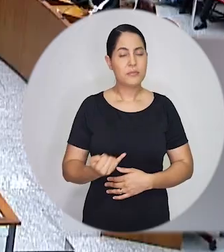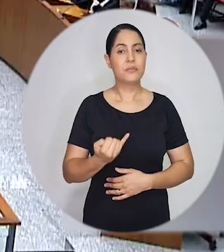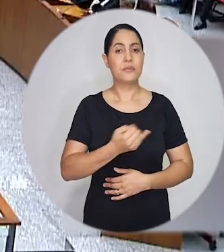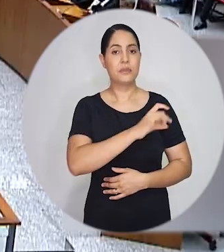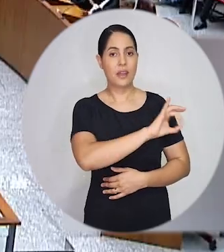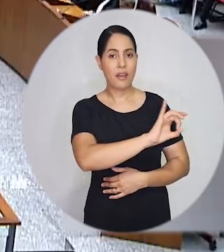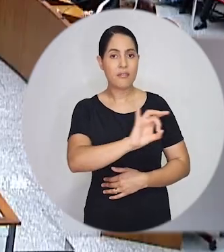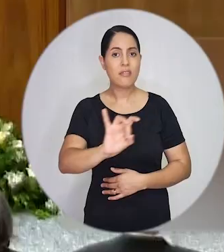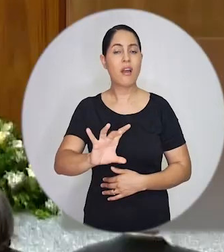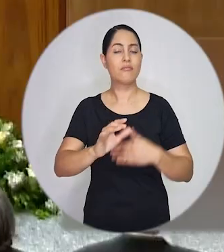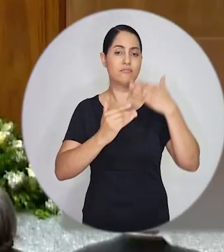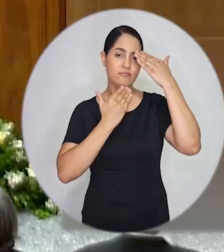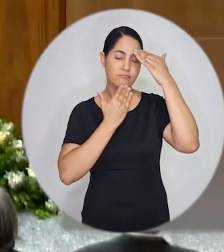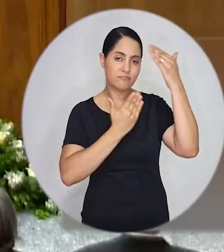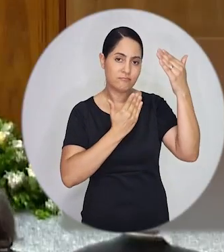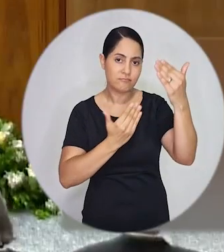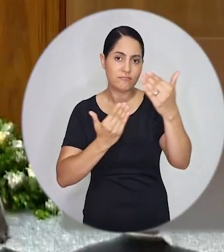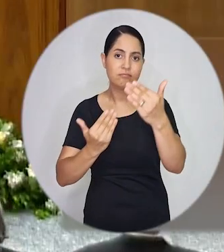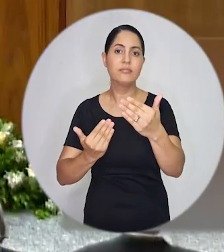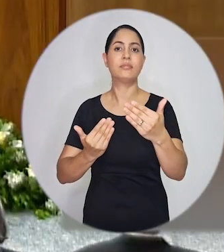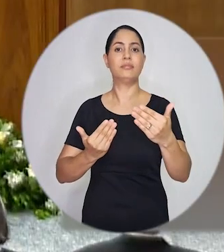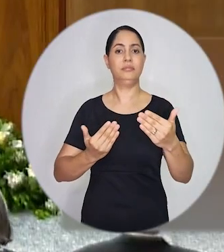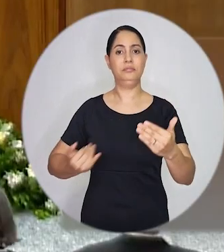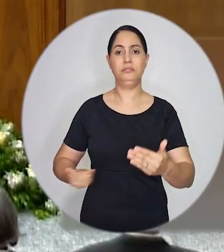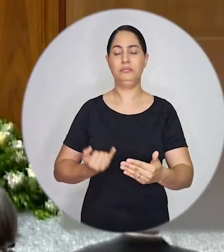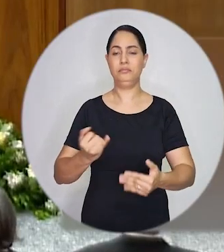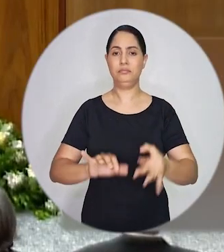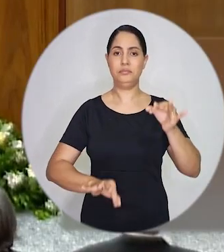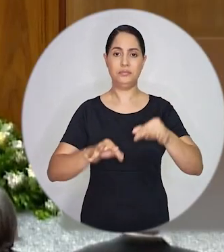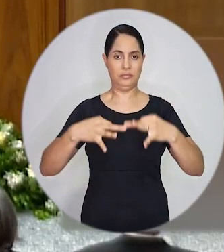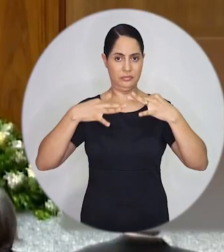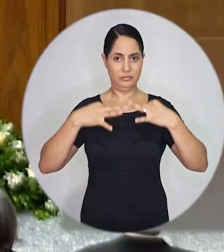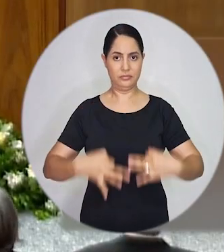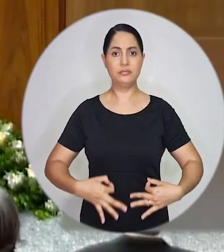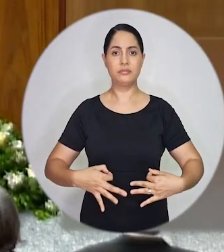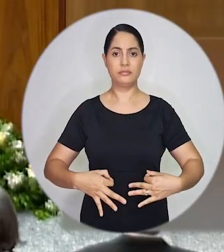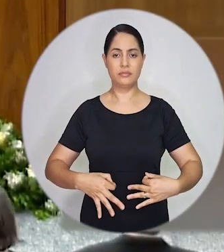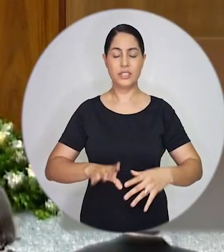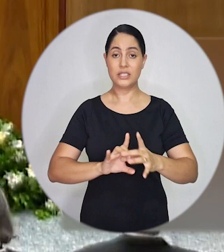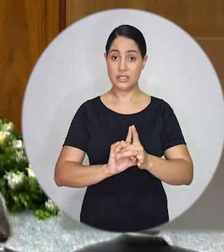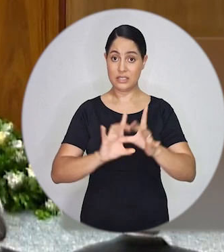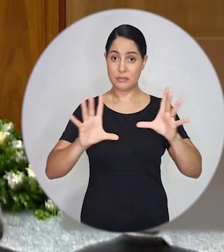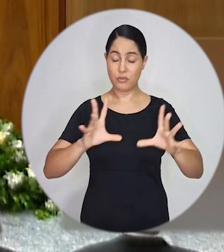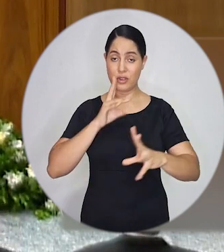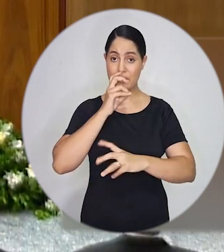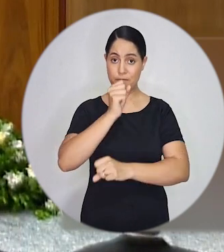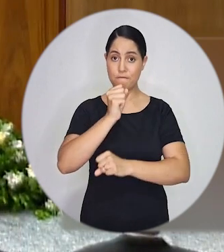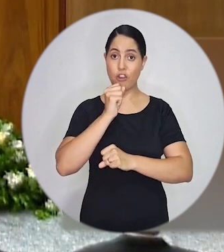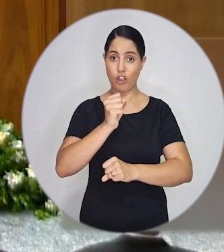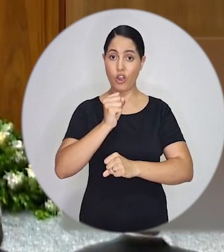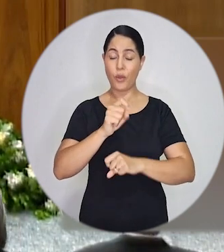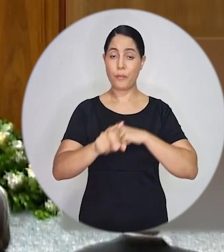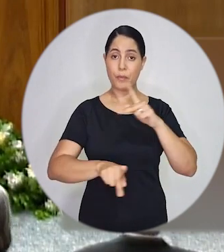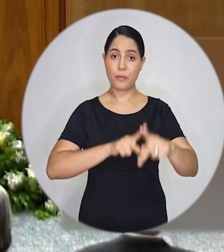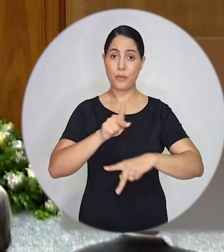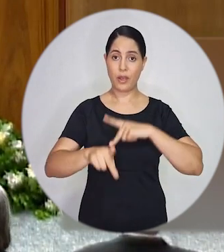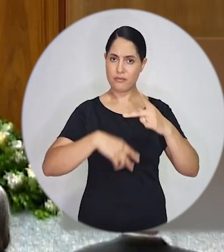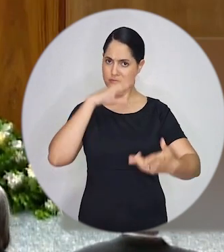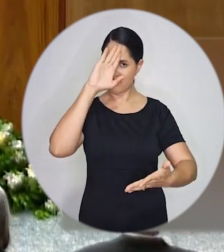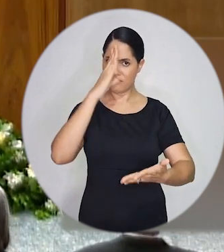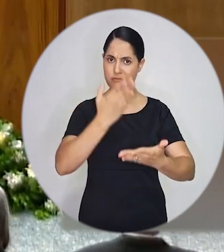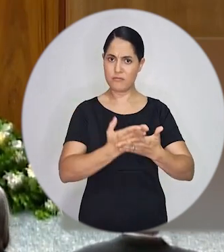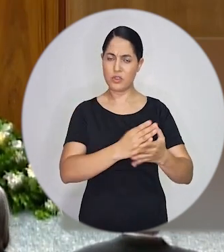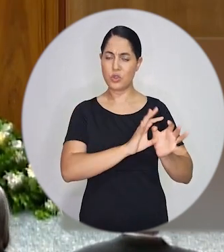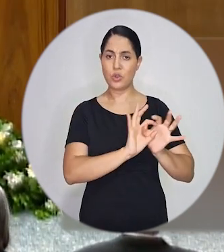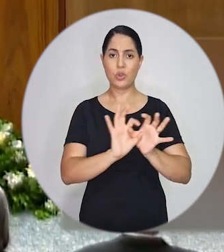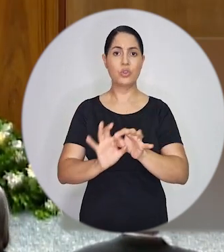o comprometimento de cada um com a integridade judicial e a preservação dos princípios democráticos que fortalecem a confiança